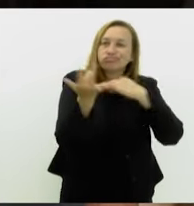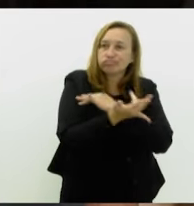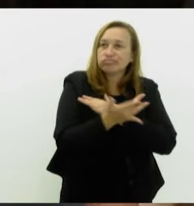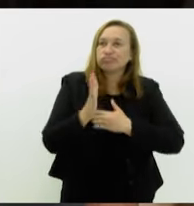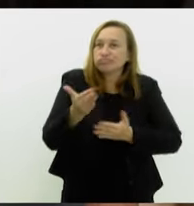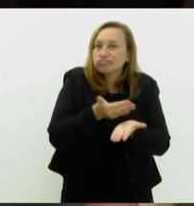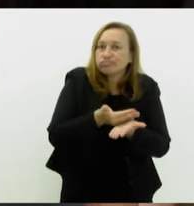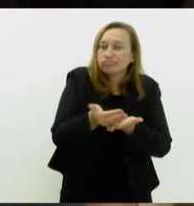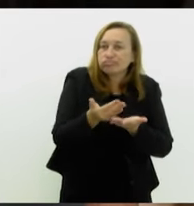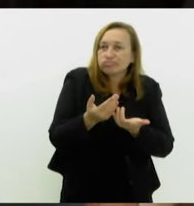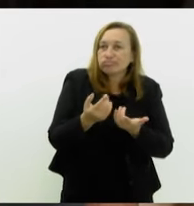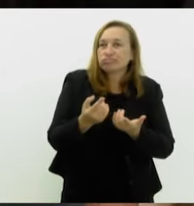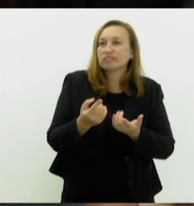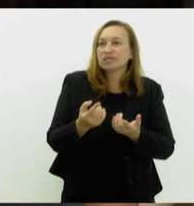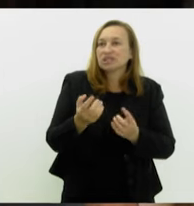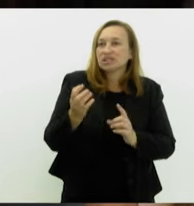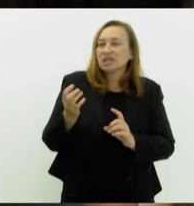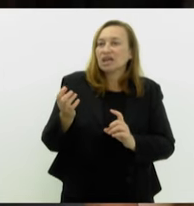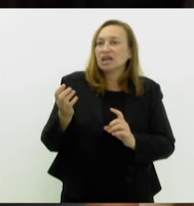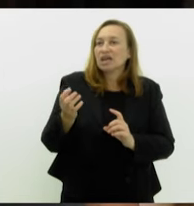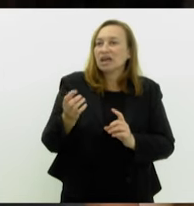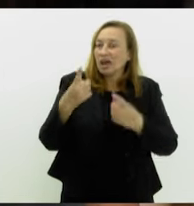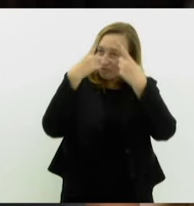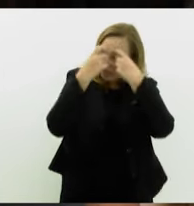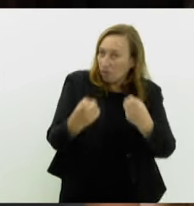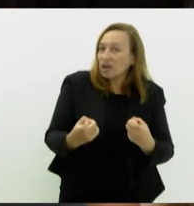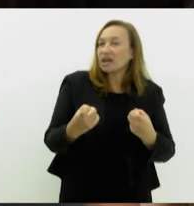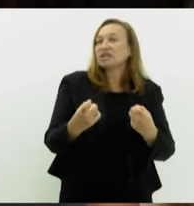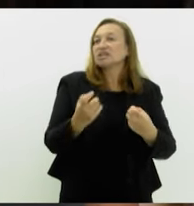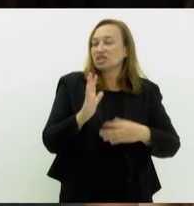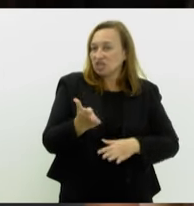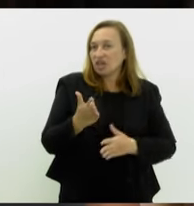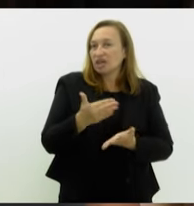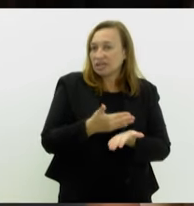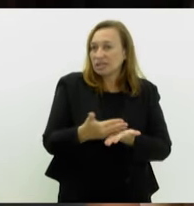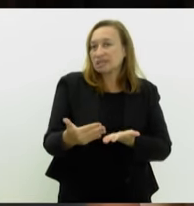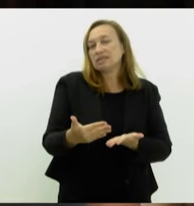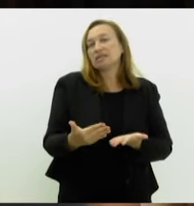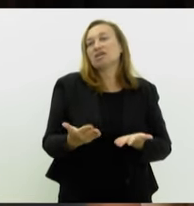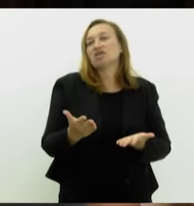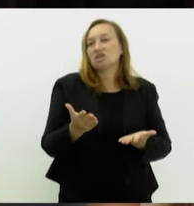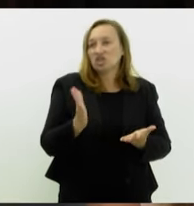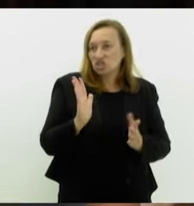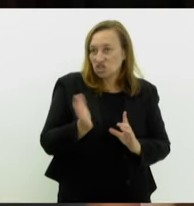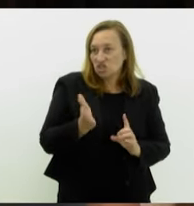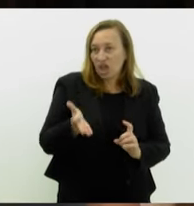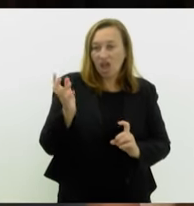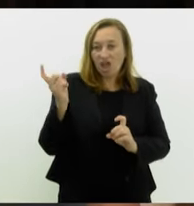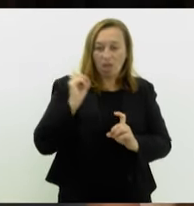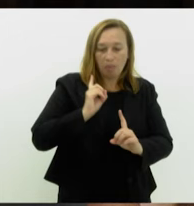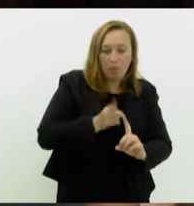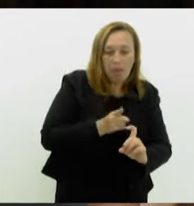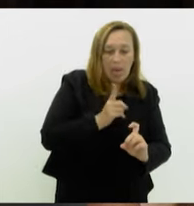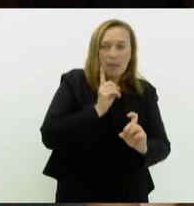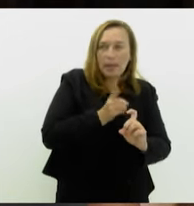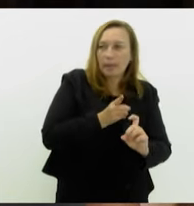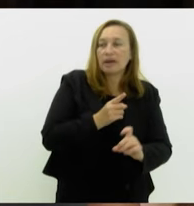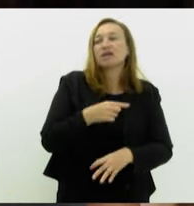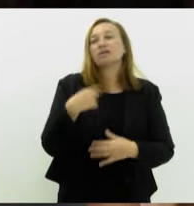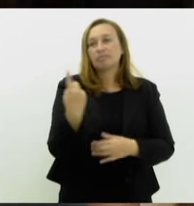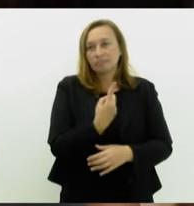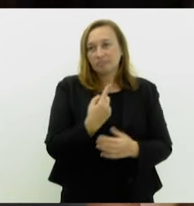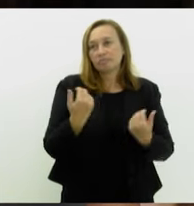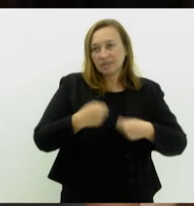começa a agressão você não disse nada ainda e já tá sendo machucada violentada agredida E isso nós precisamos